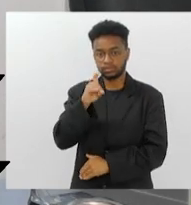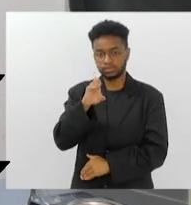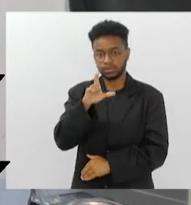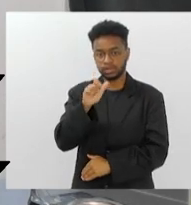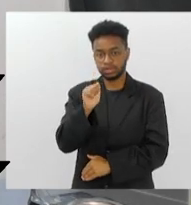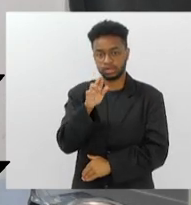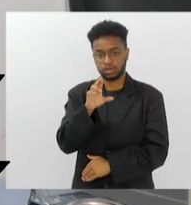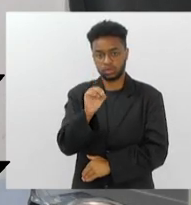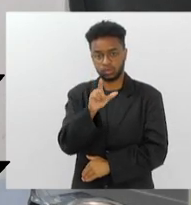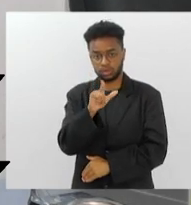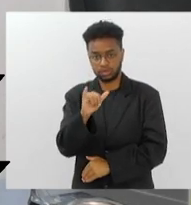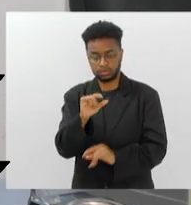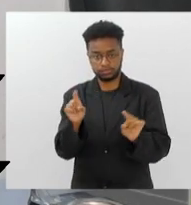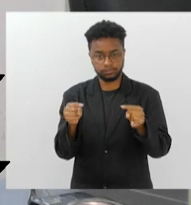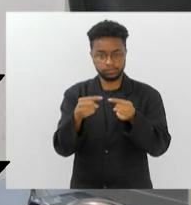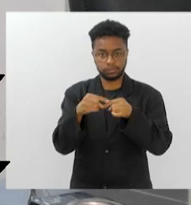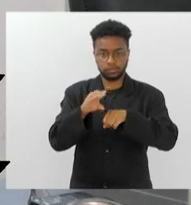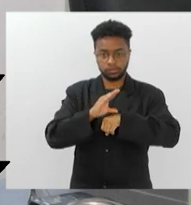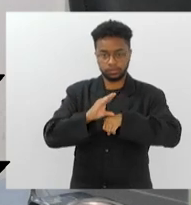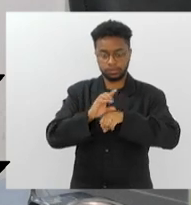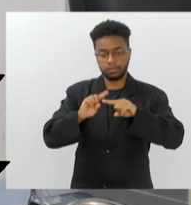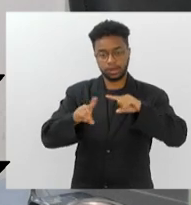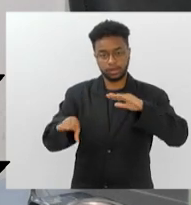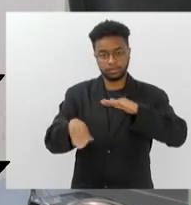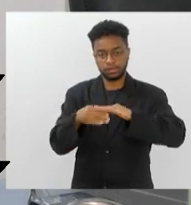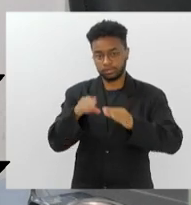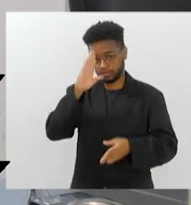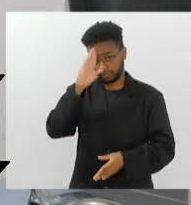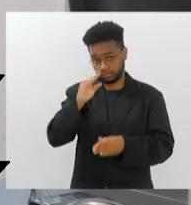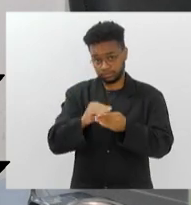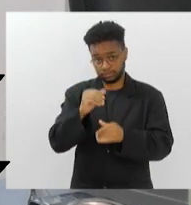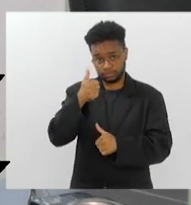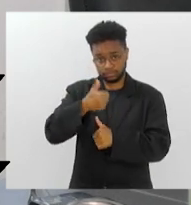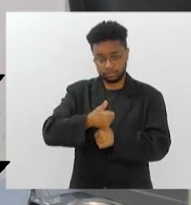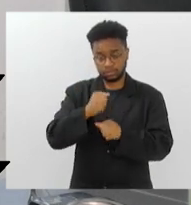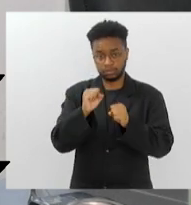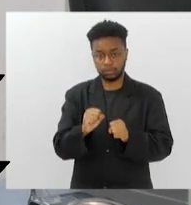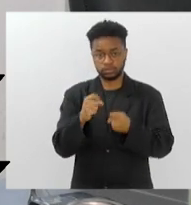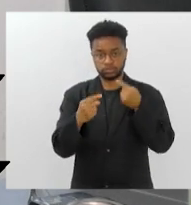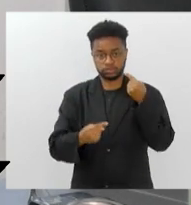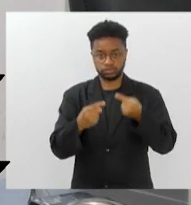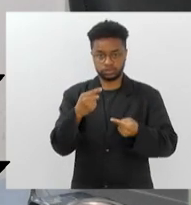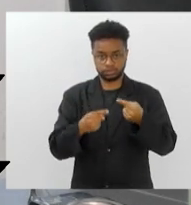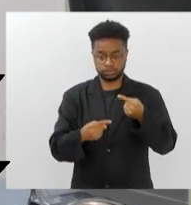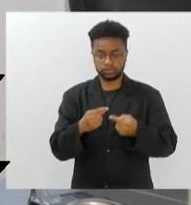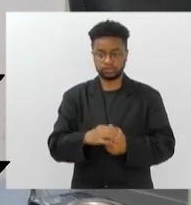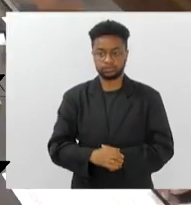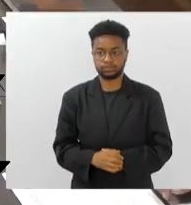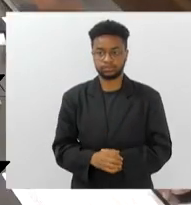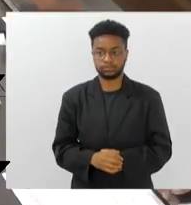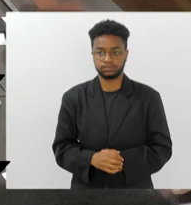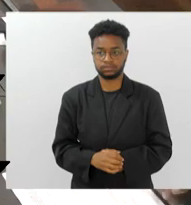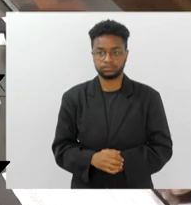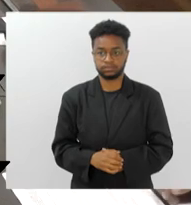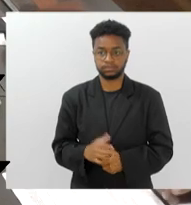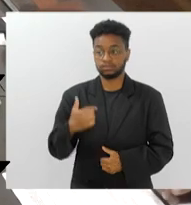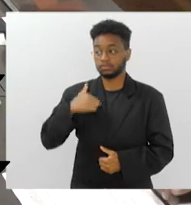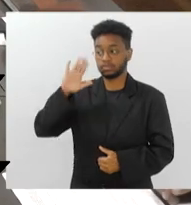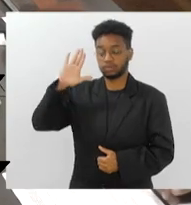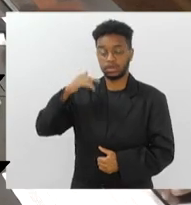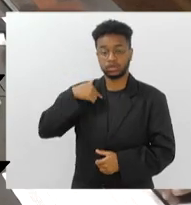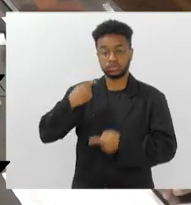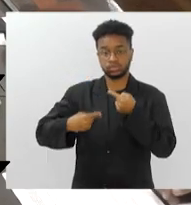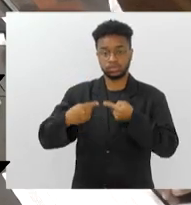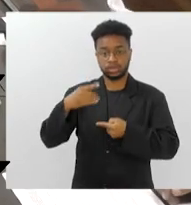é pela constitucionalidade com emendas concluindo por substitutivo em discussão queria discutir rapidamente discutir Deputado Fred apenas